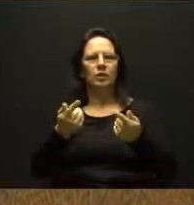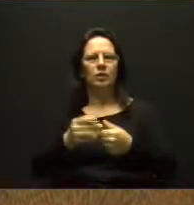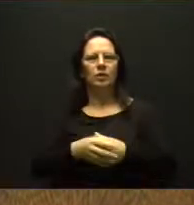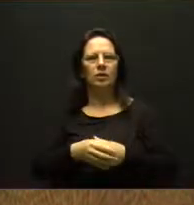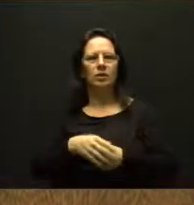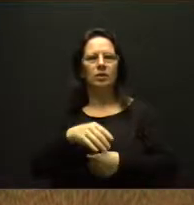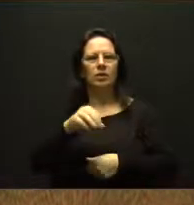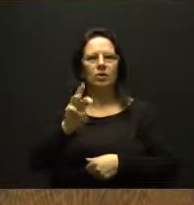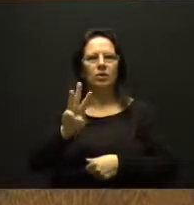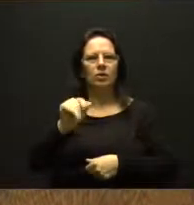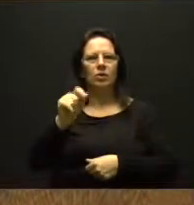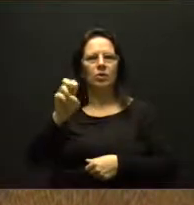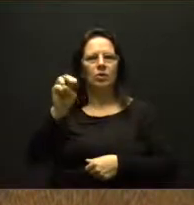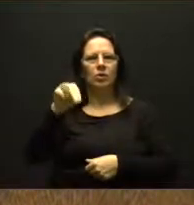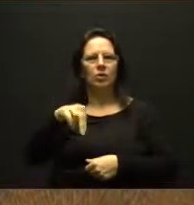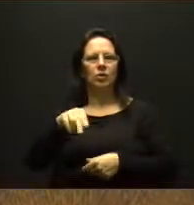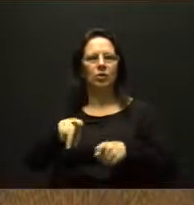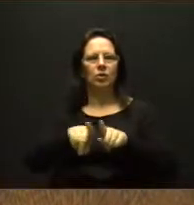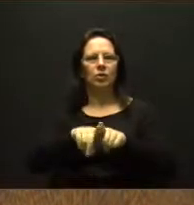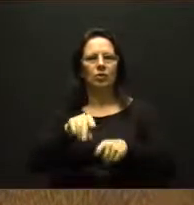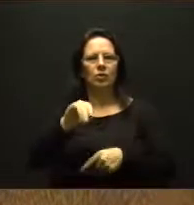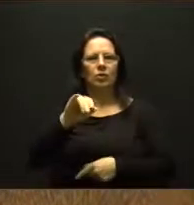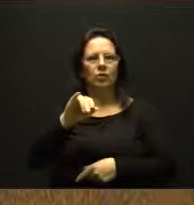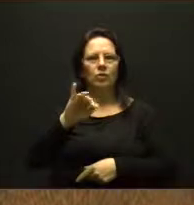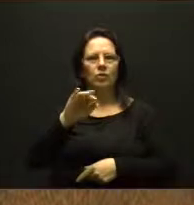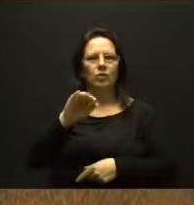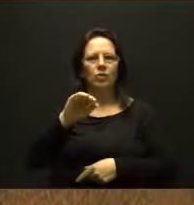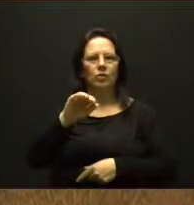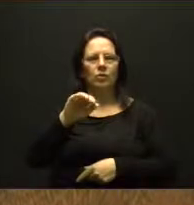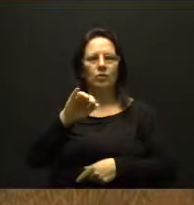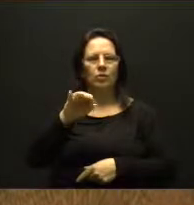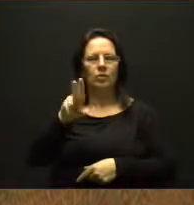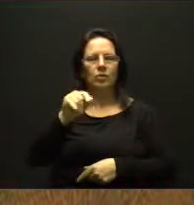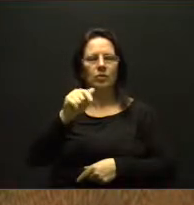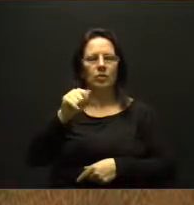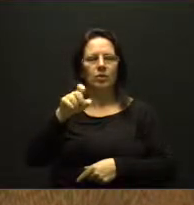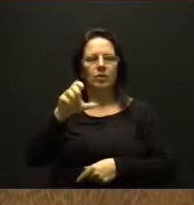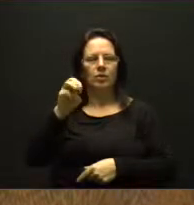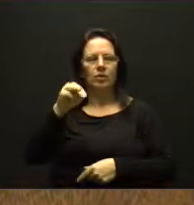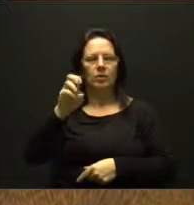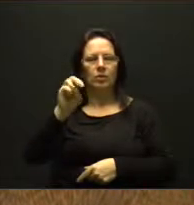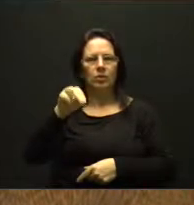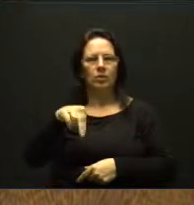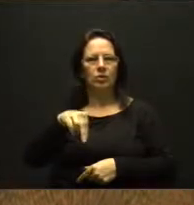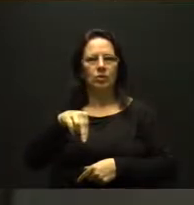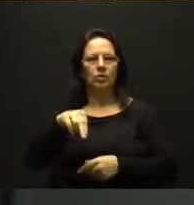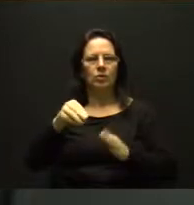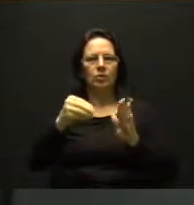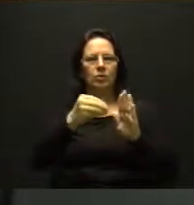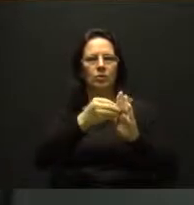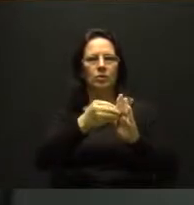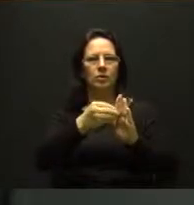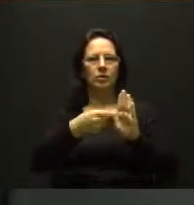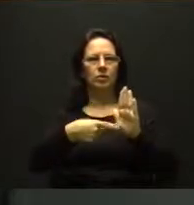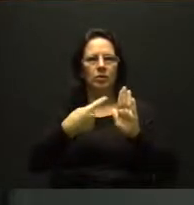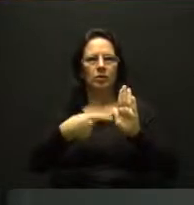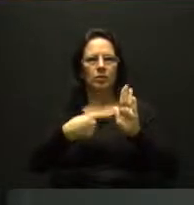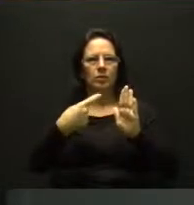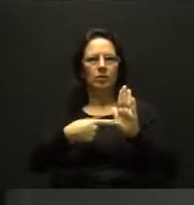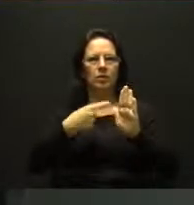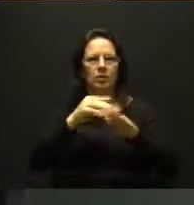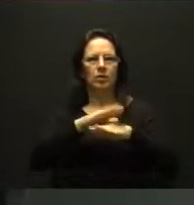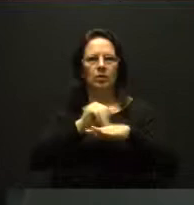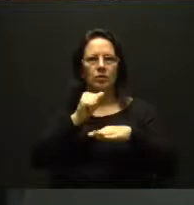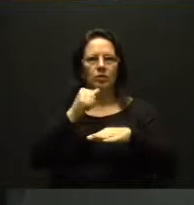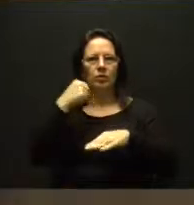subiu reis presidente e vanda silva vice-presidente joão gonçalves de souza membro primeiramente convidou ricardo